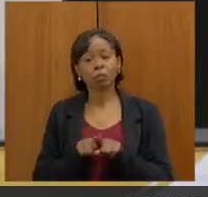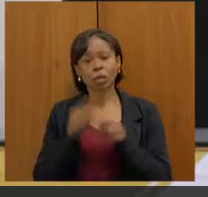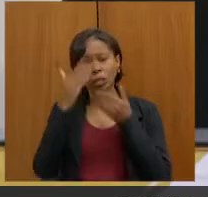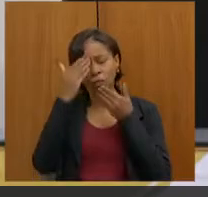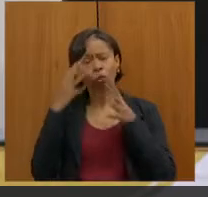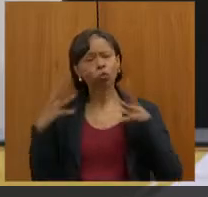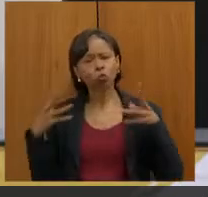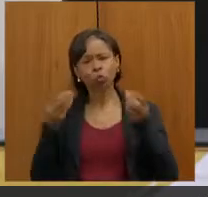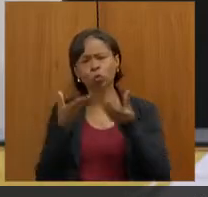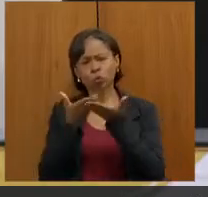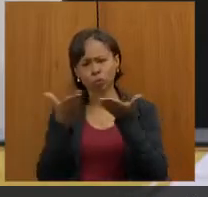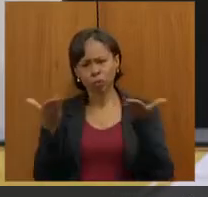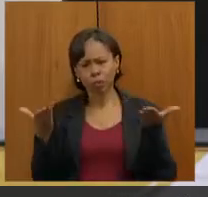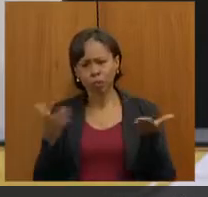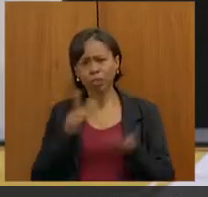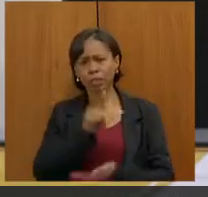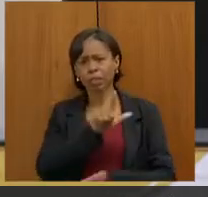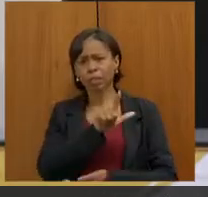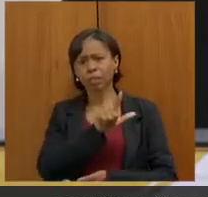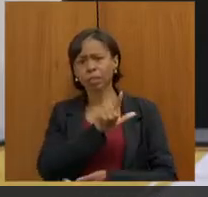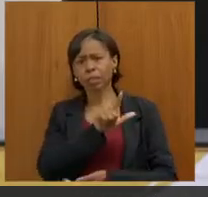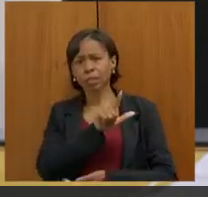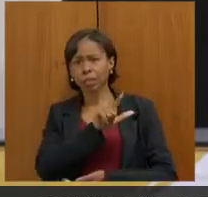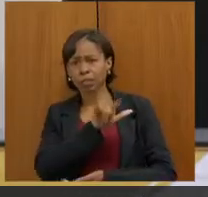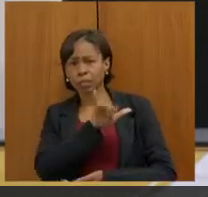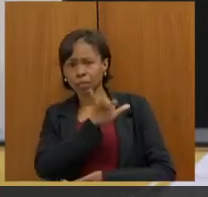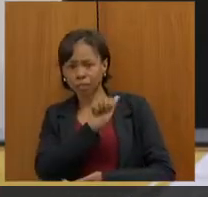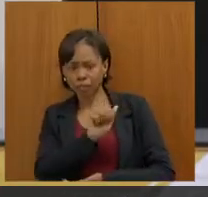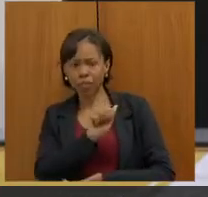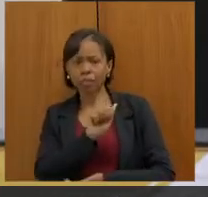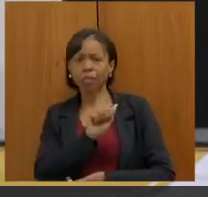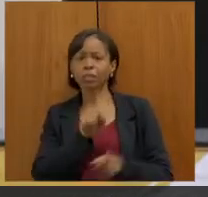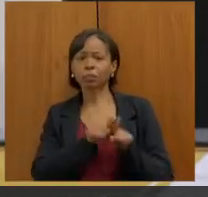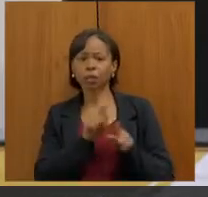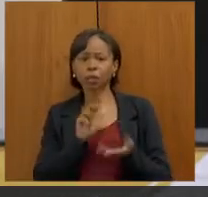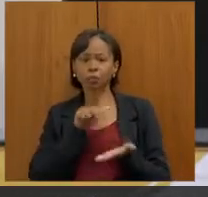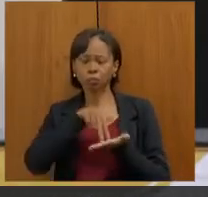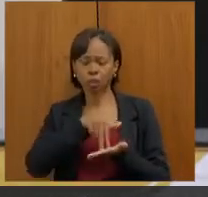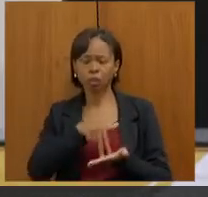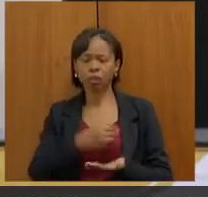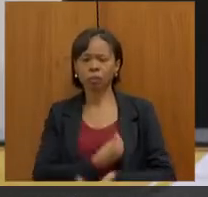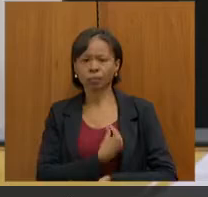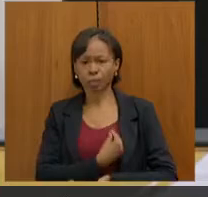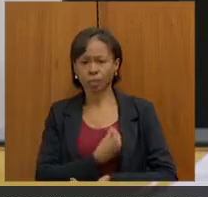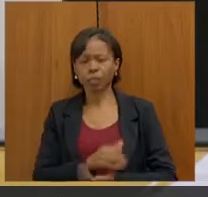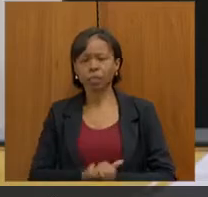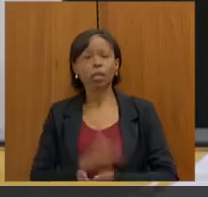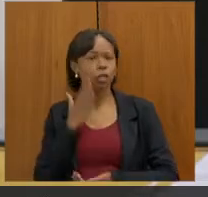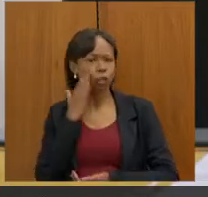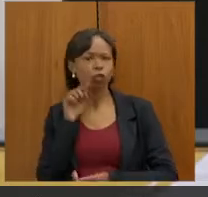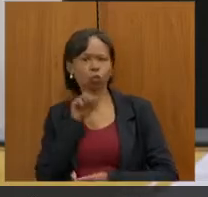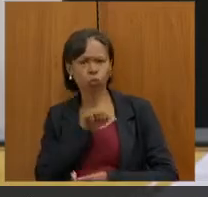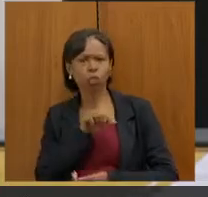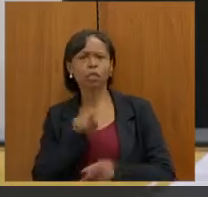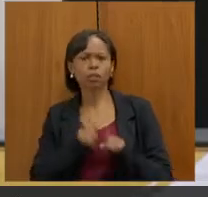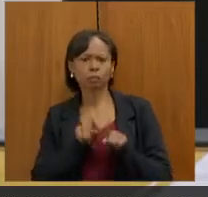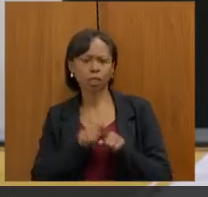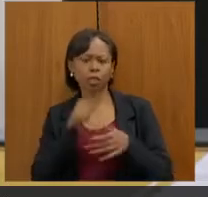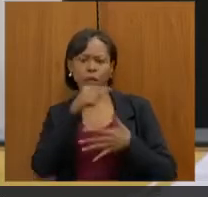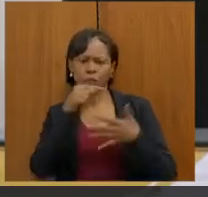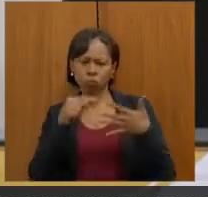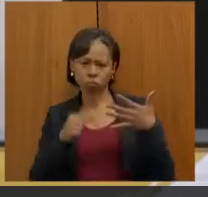todos e todas Lívia Soares muito obrigada pela presença sei que você tem mais alguns